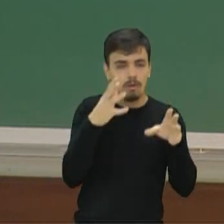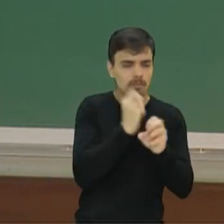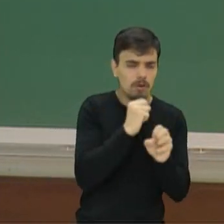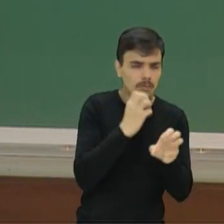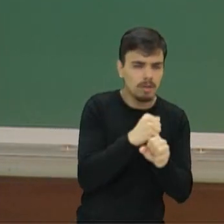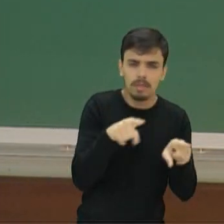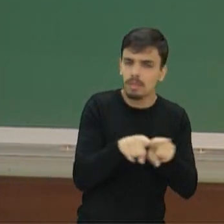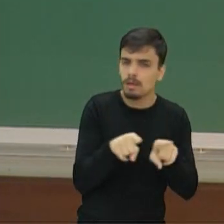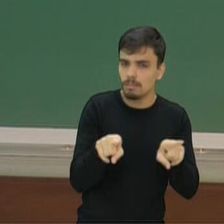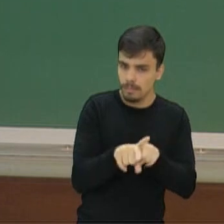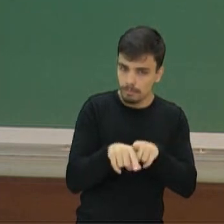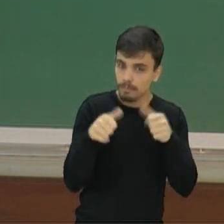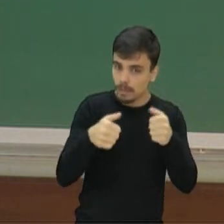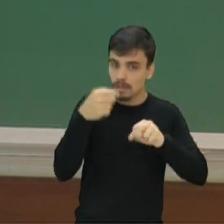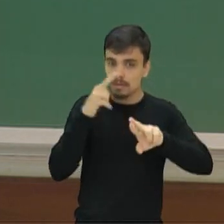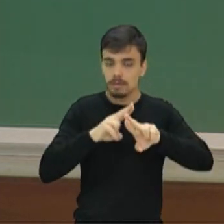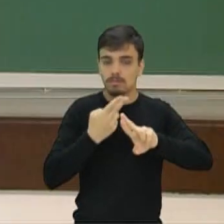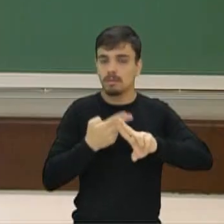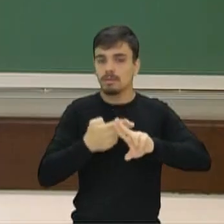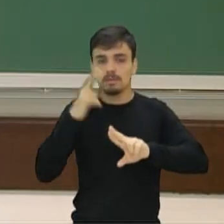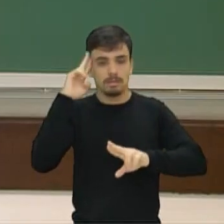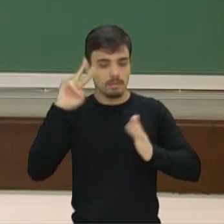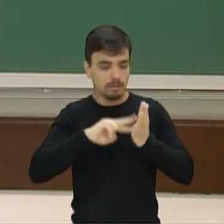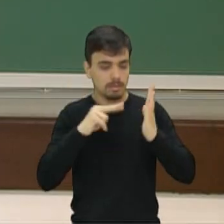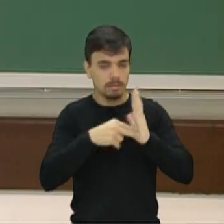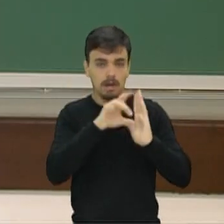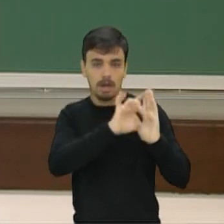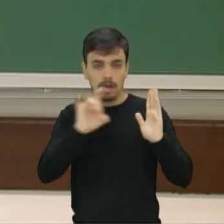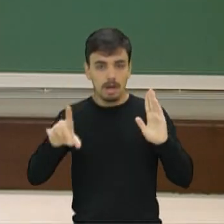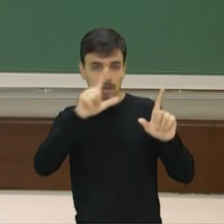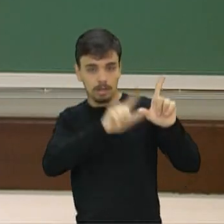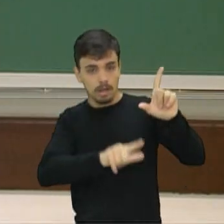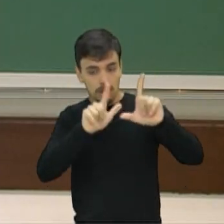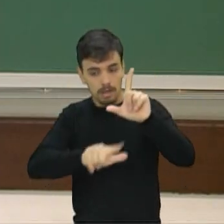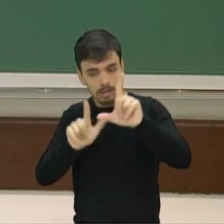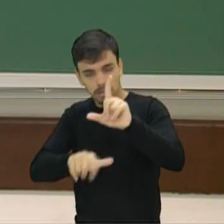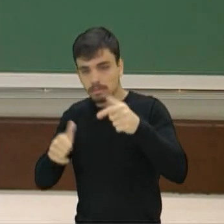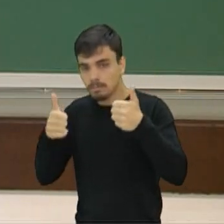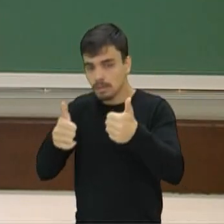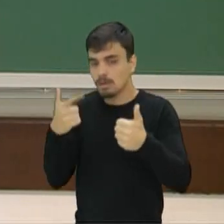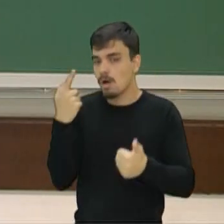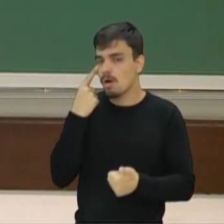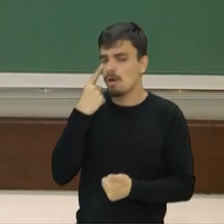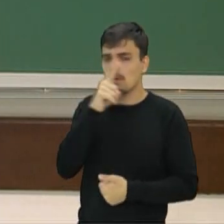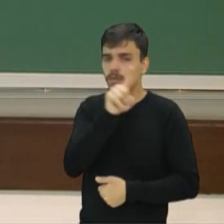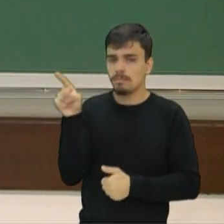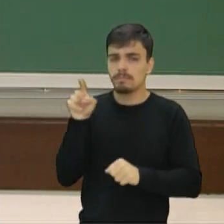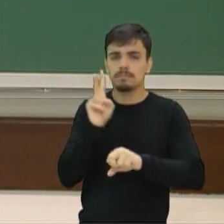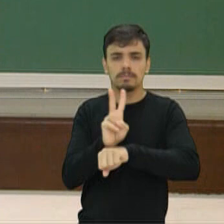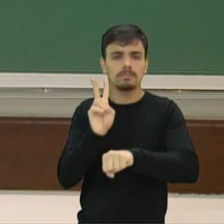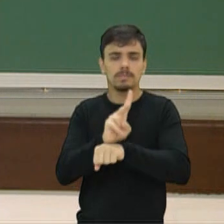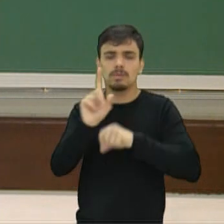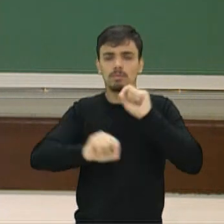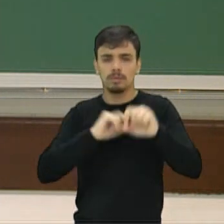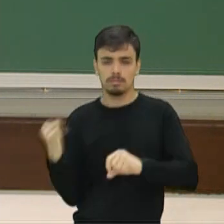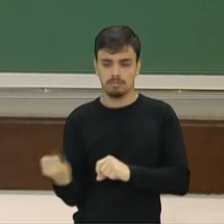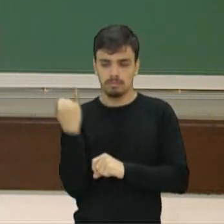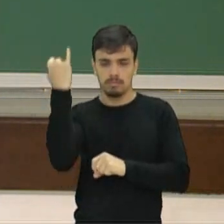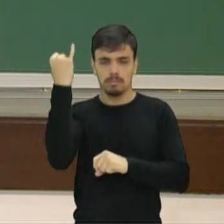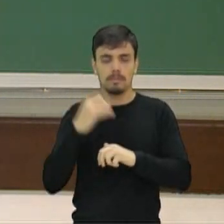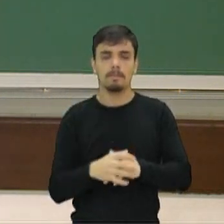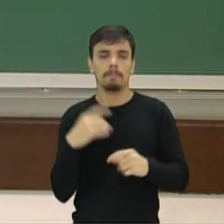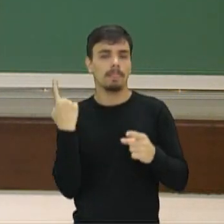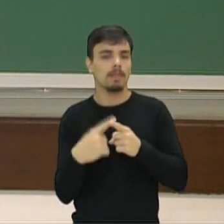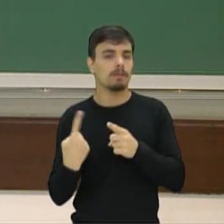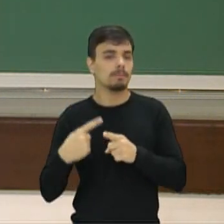cada letrinha aqui. Beleza? Beleza? Pessoal, aqui eu trago um cuidado muito importante.